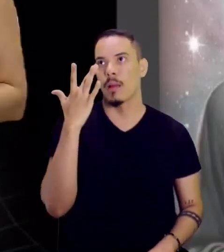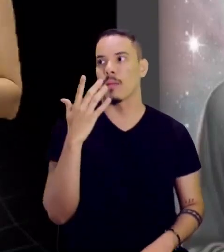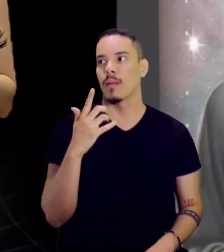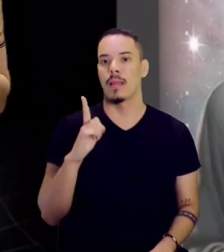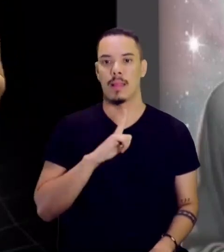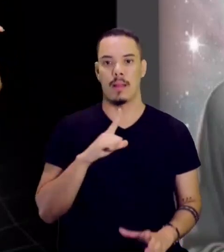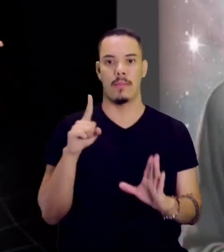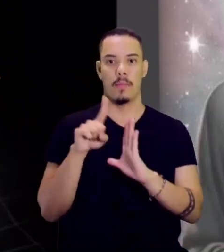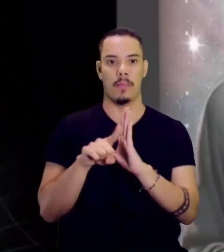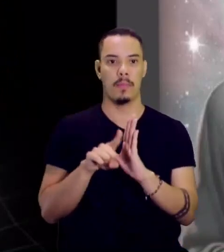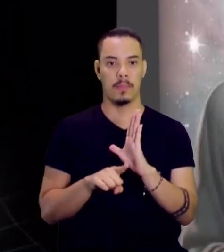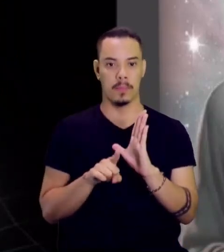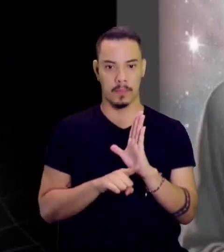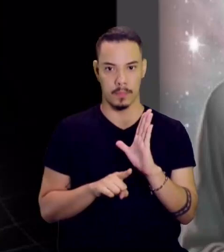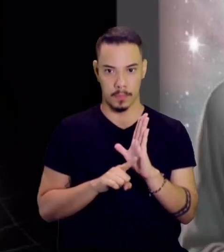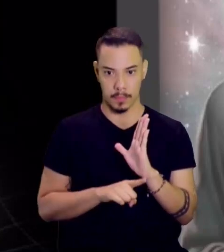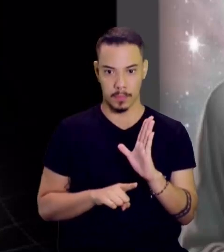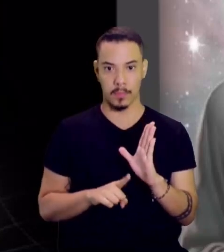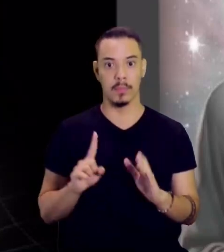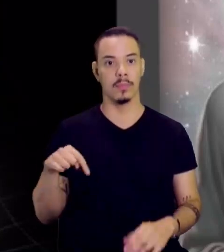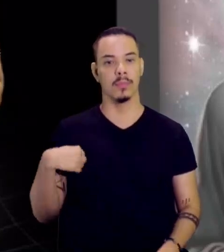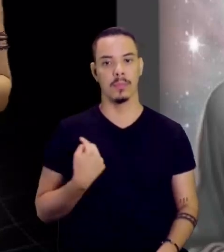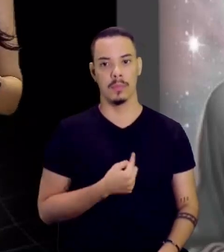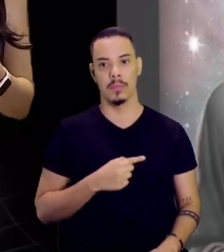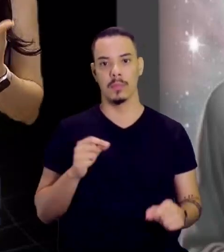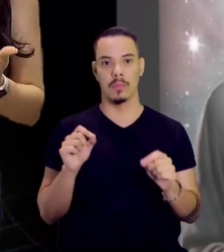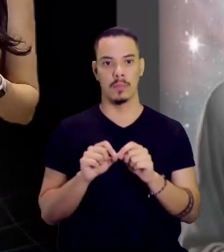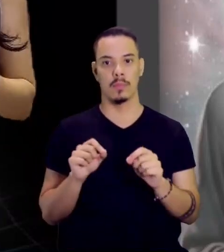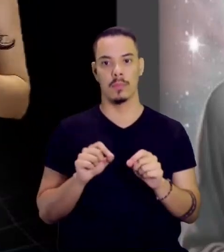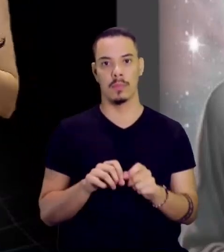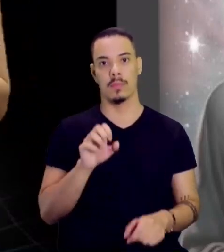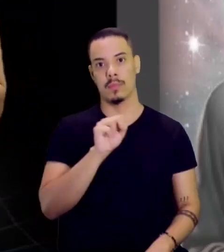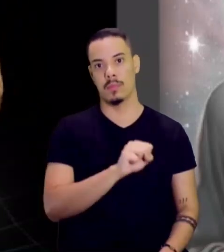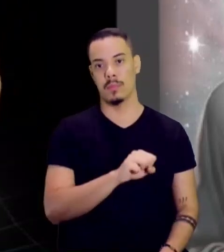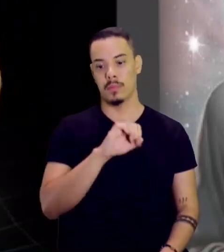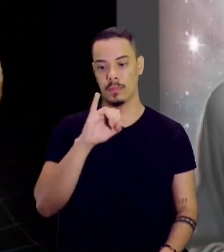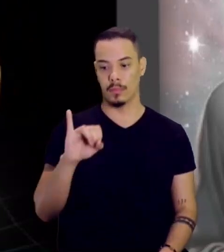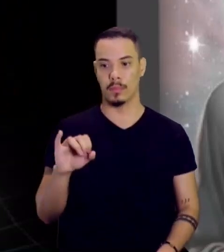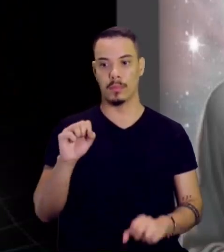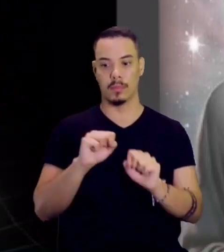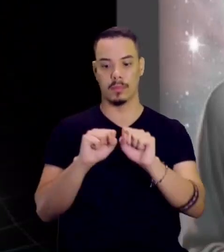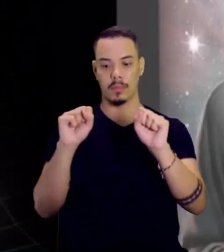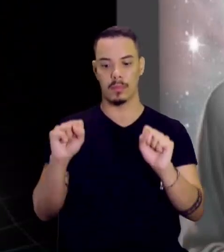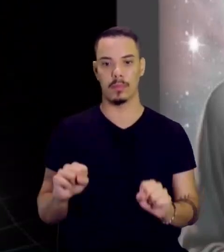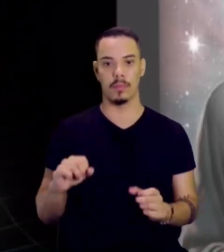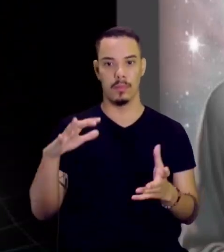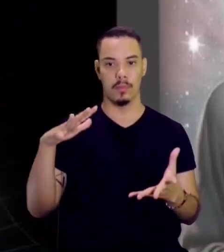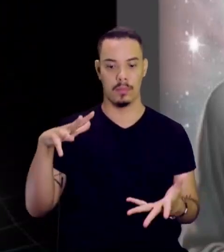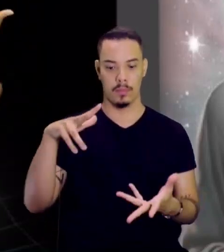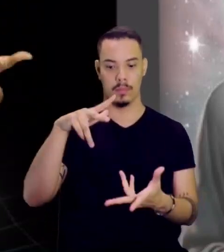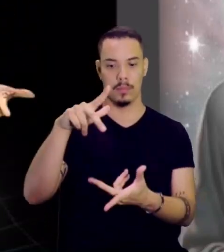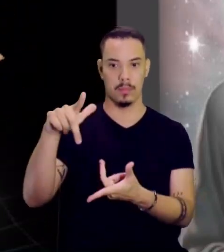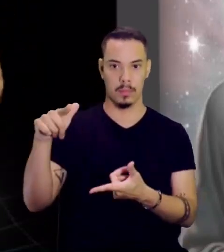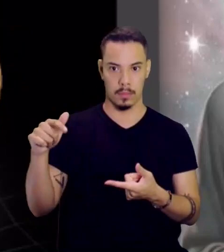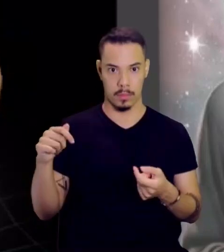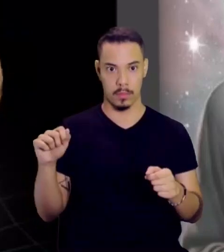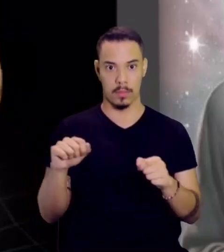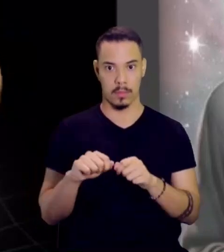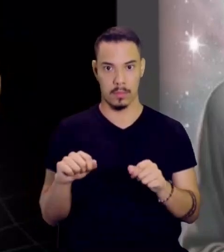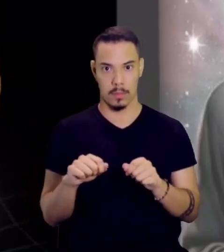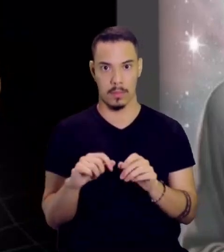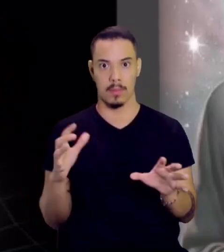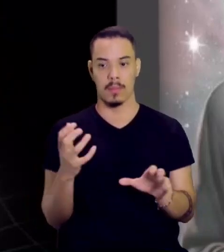né, Décio, é fazer no SI... Sistema Internacional, justamente. Isso, a nossa dica, pessoal, é fazer esses cálculos no SI, que